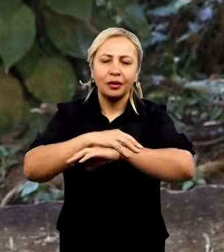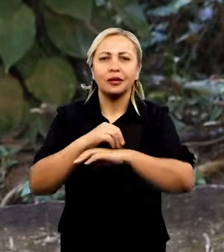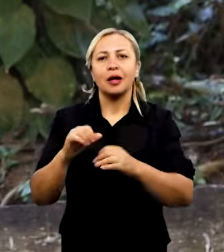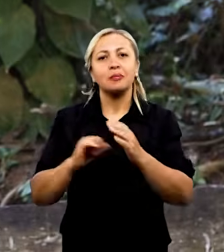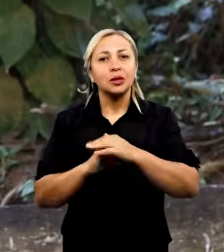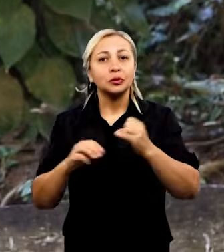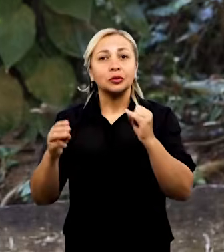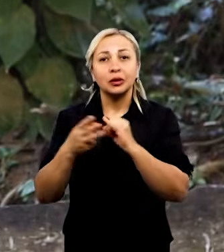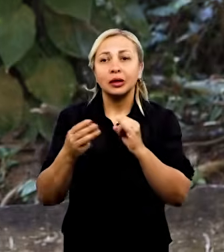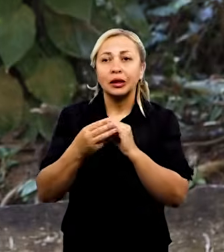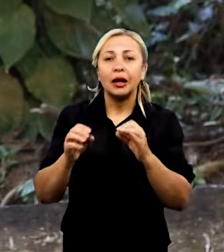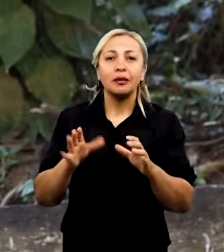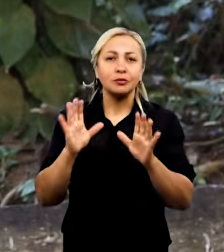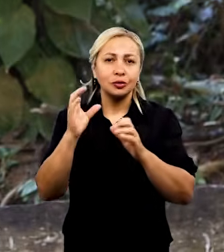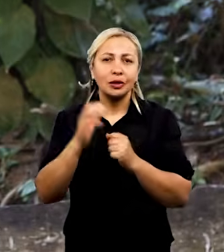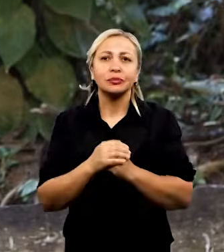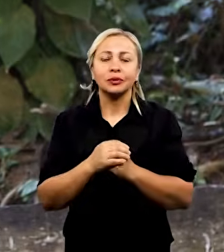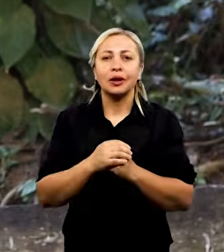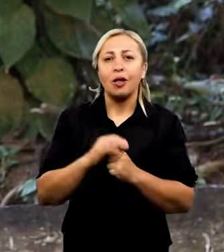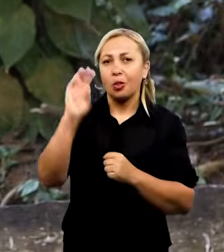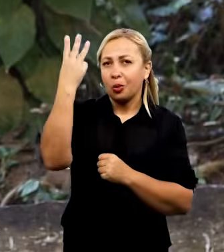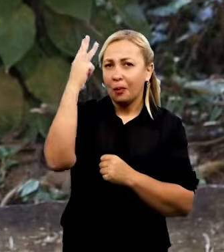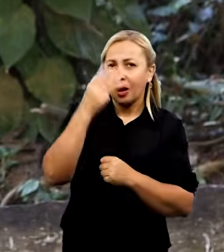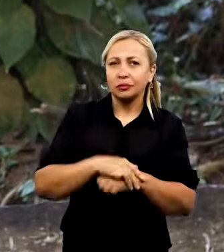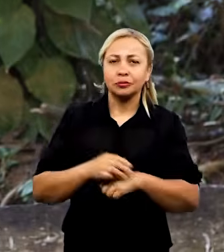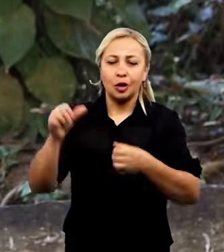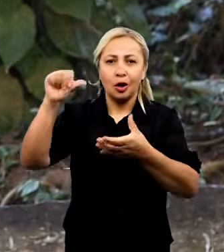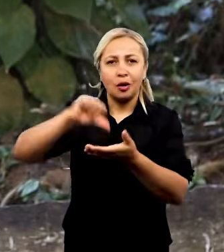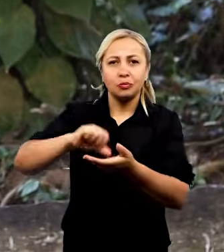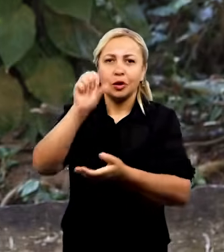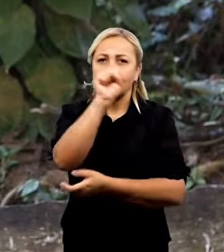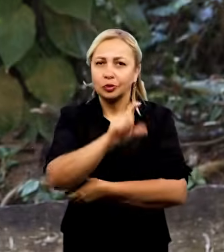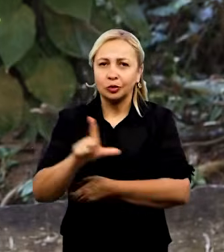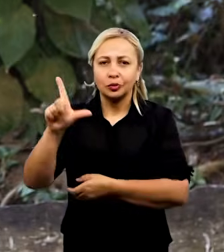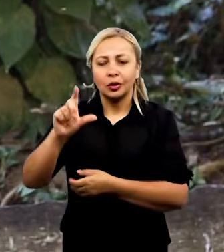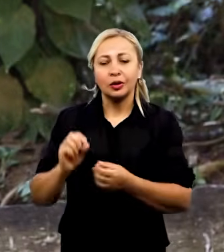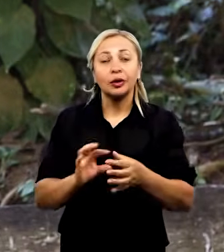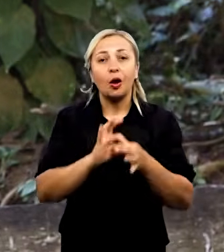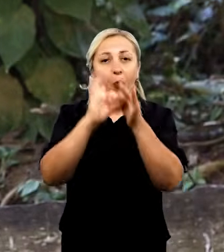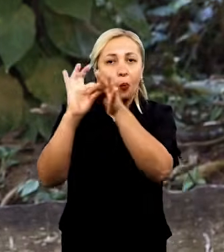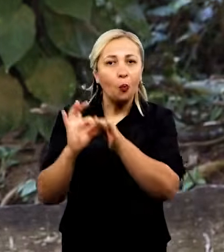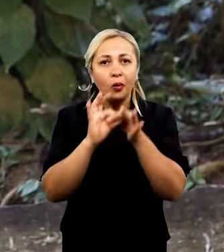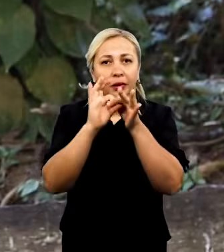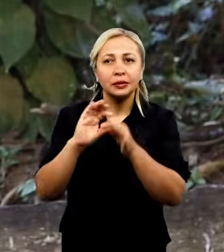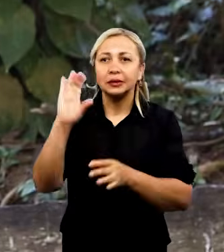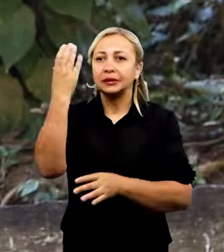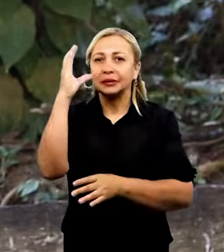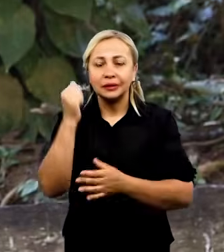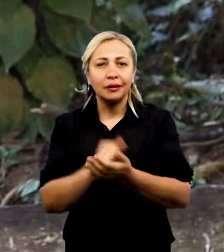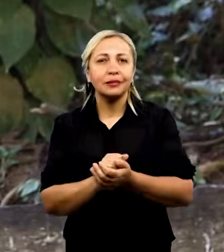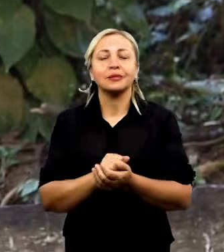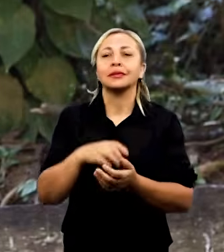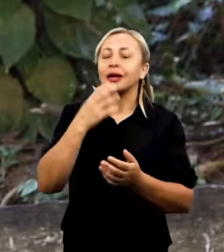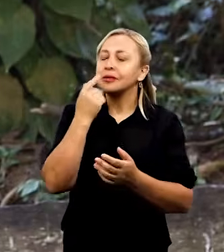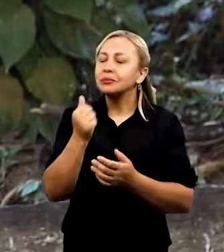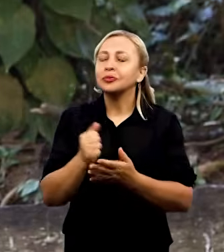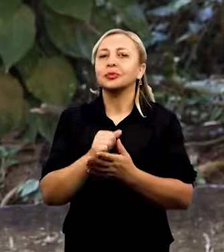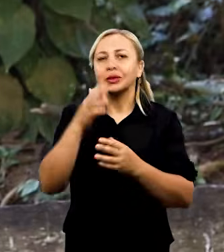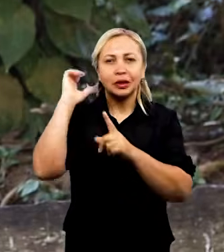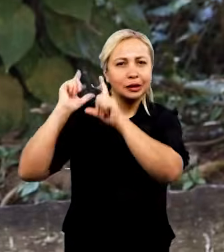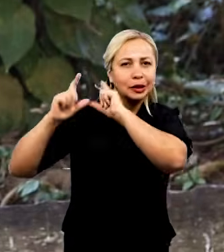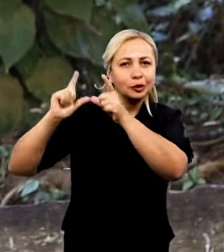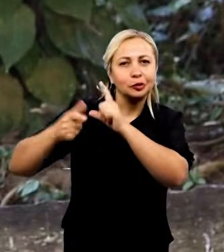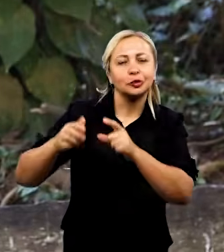Federal de Educação, Ciência e Tecnologia do Maranhão, campus de São Luís, estão unindo ciência e saberes tradicionais para